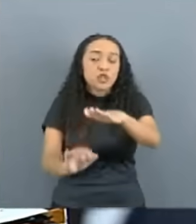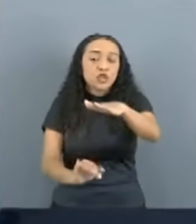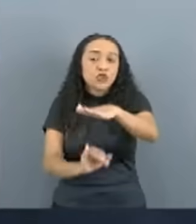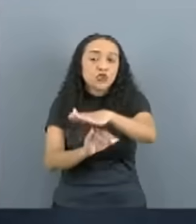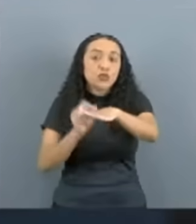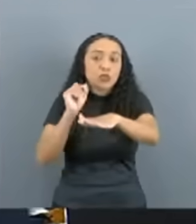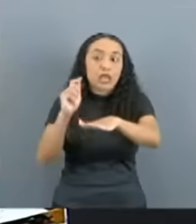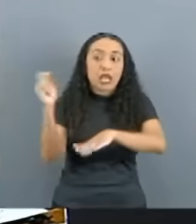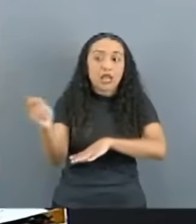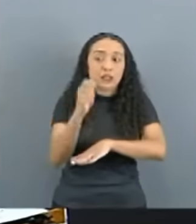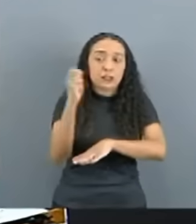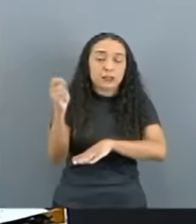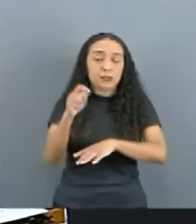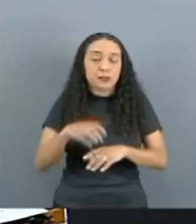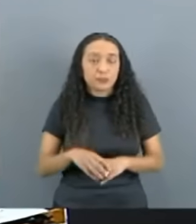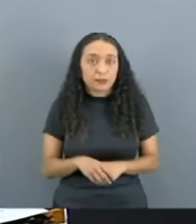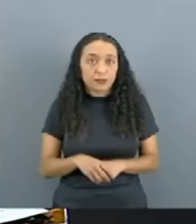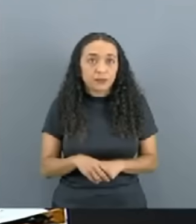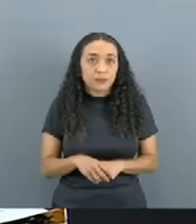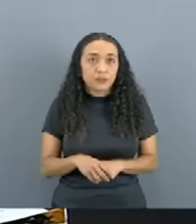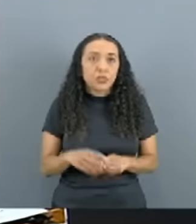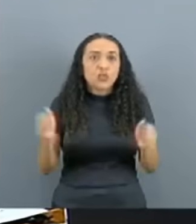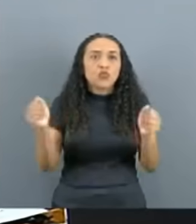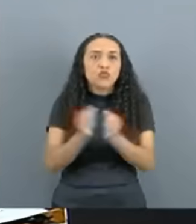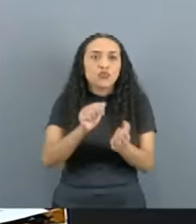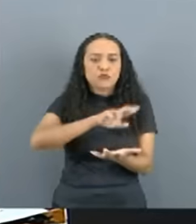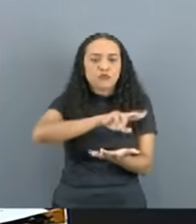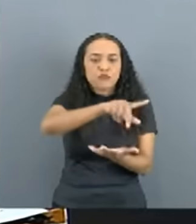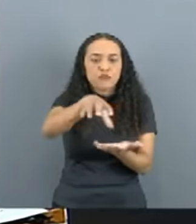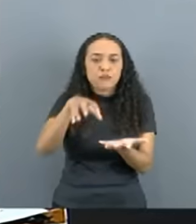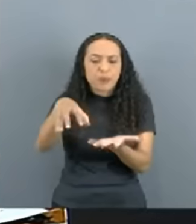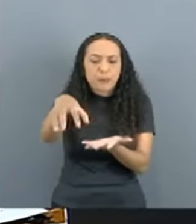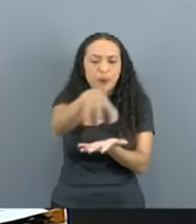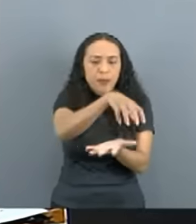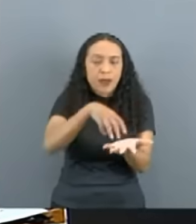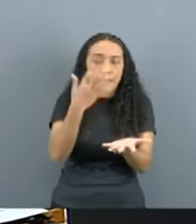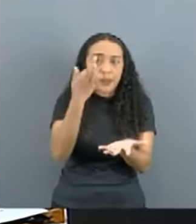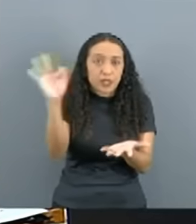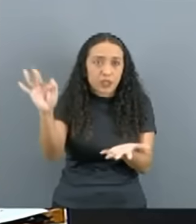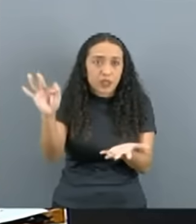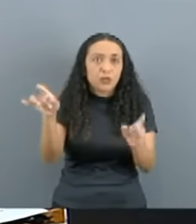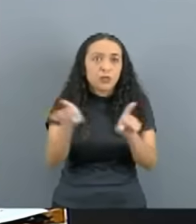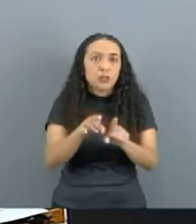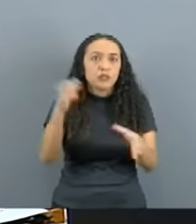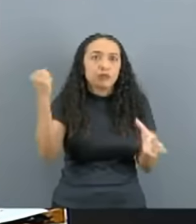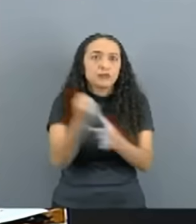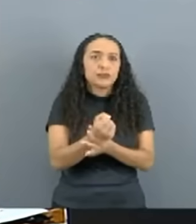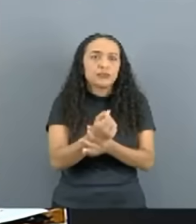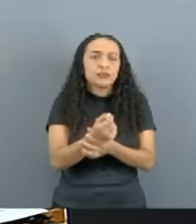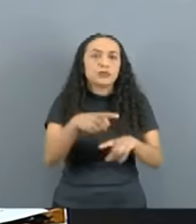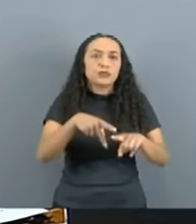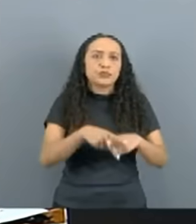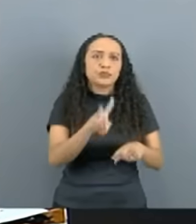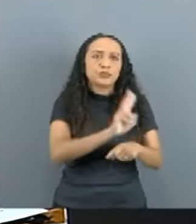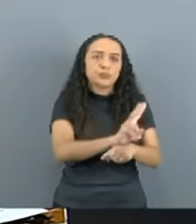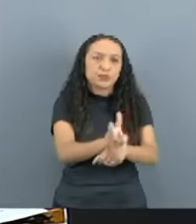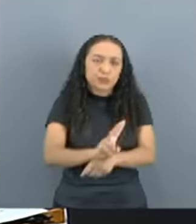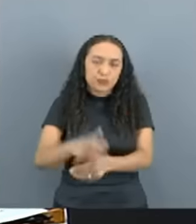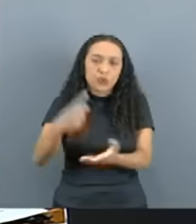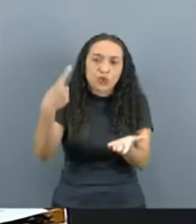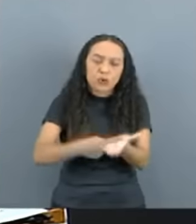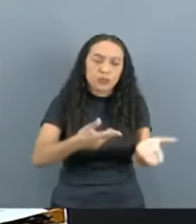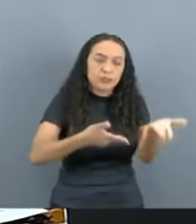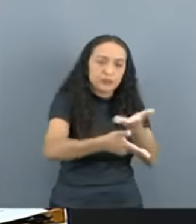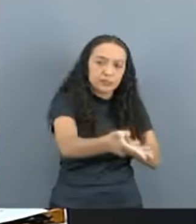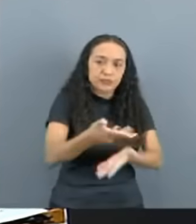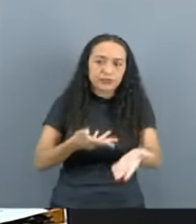institucionalmente a associação, junto a vários órgãos federais, de forma a assegurar a manutenção do acordo de